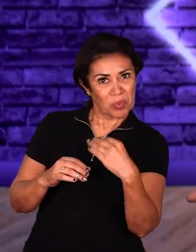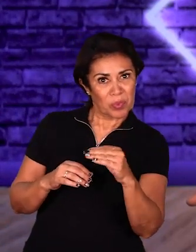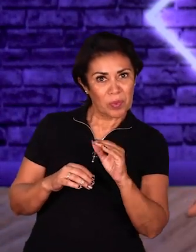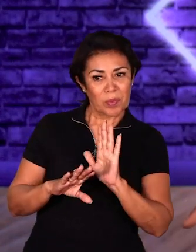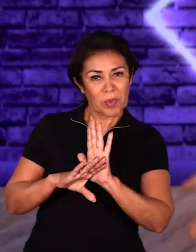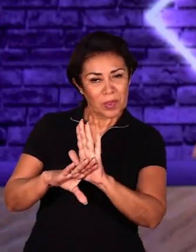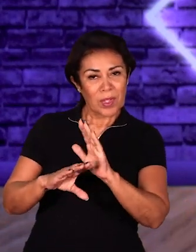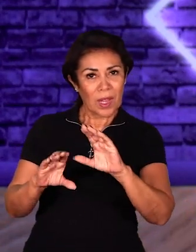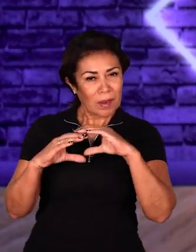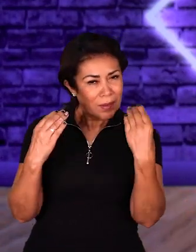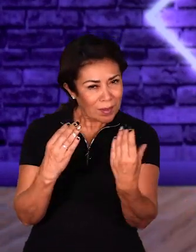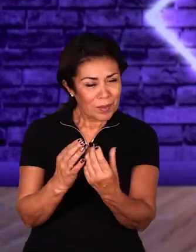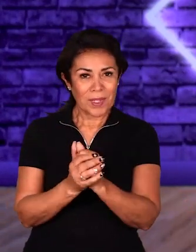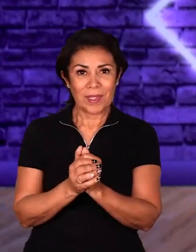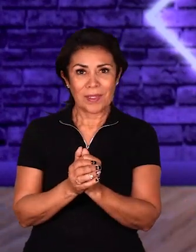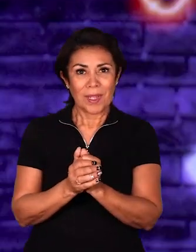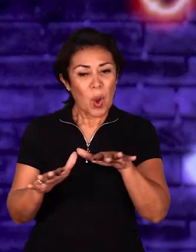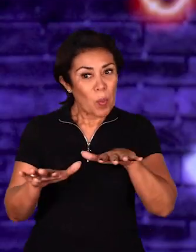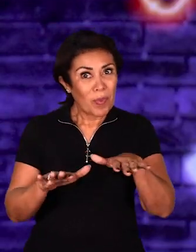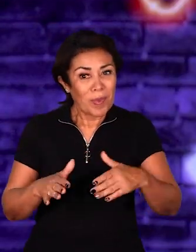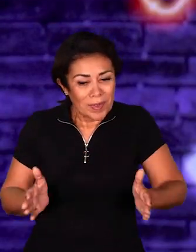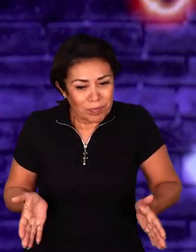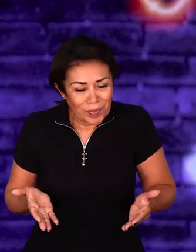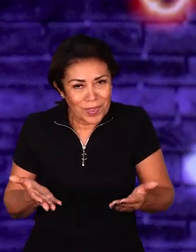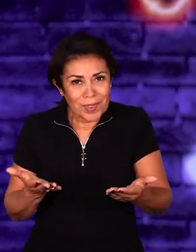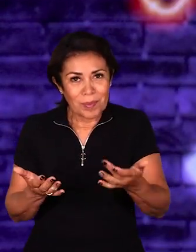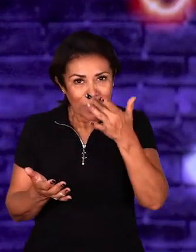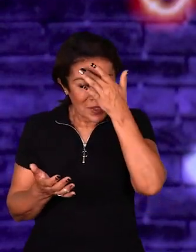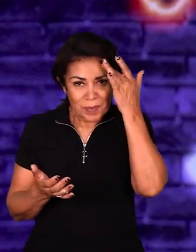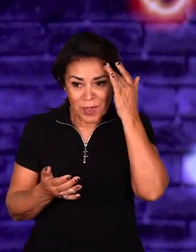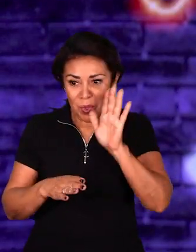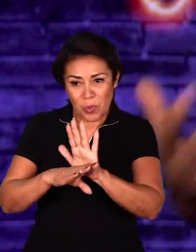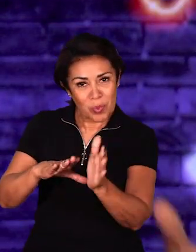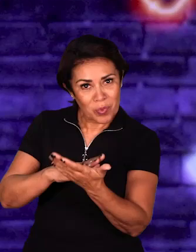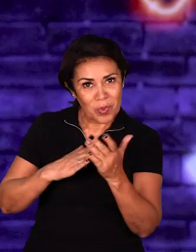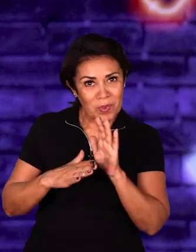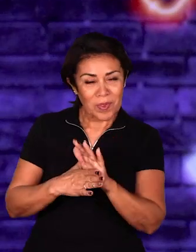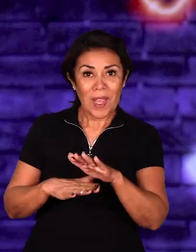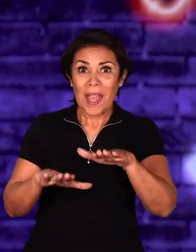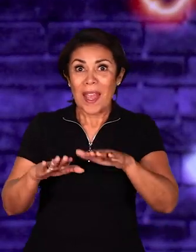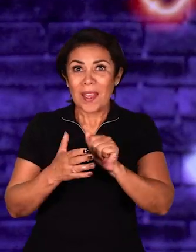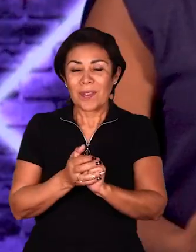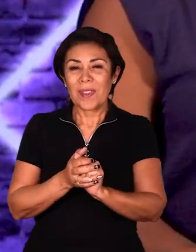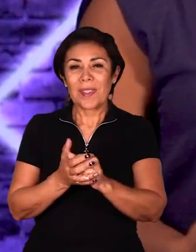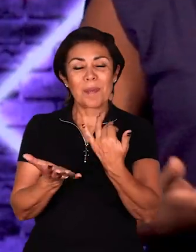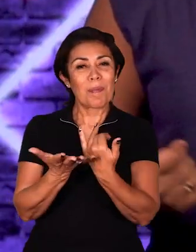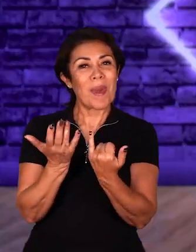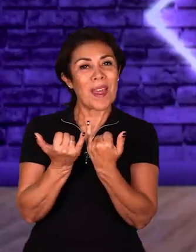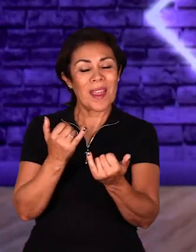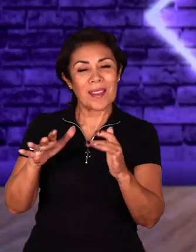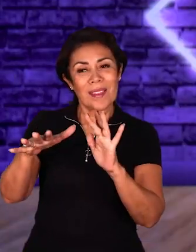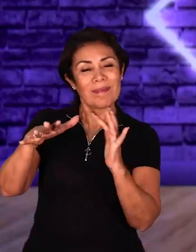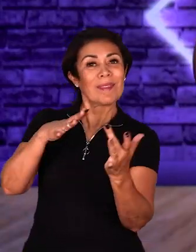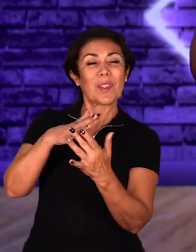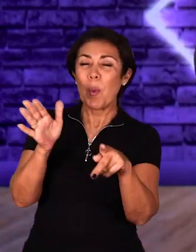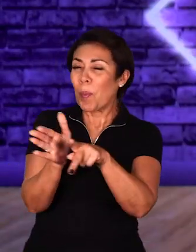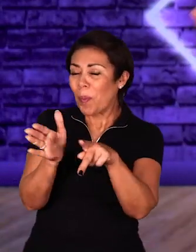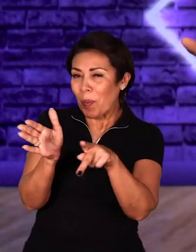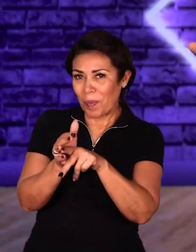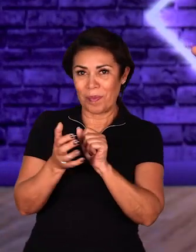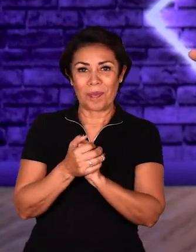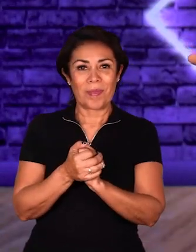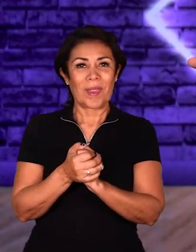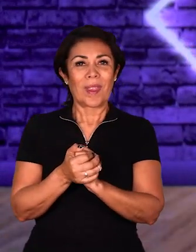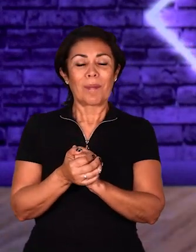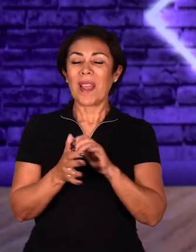próprias contribuições para a revisão da comunidade. Esse movimento todo estimula tanto a colaboração entre as pessoas que, por vezes, o GitHub é visto como uma